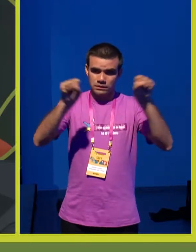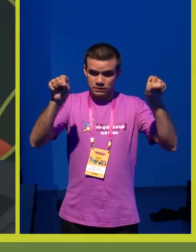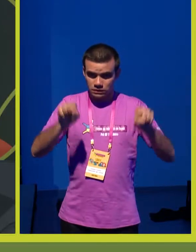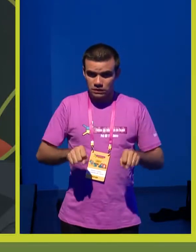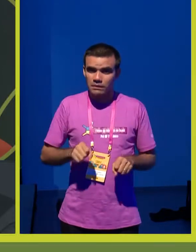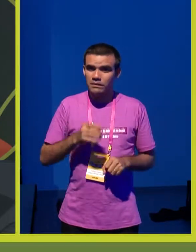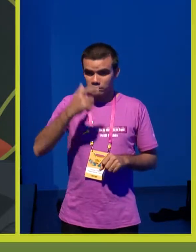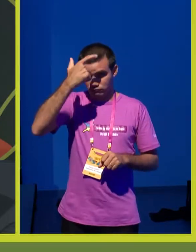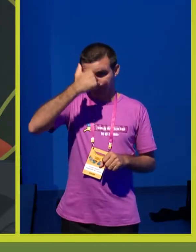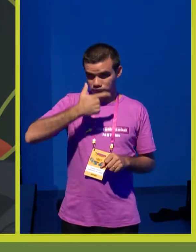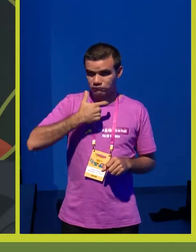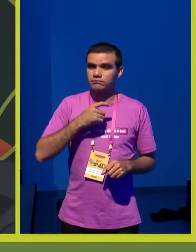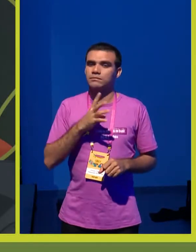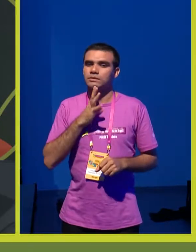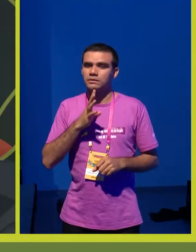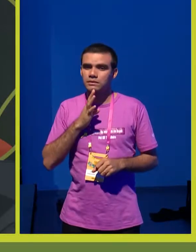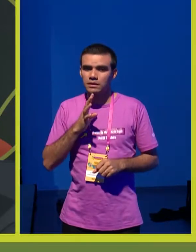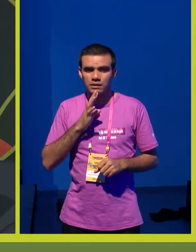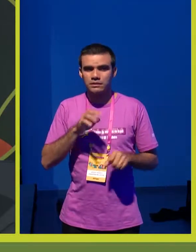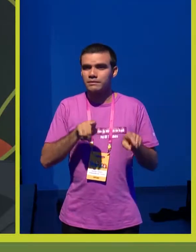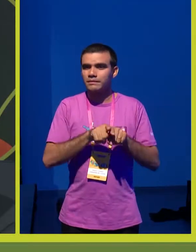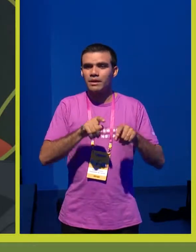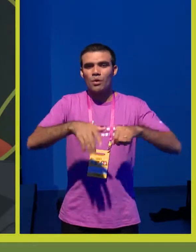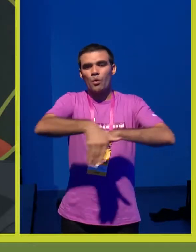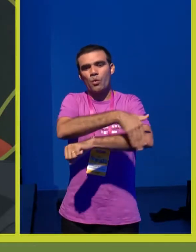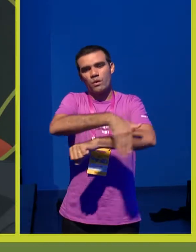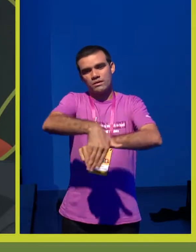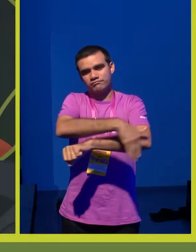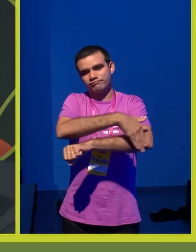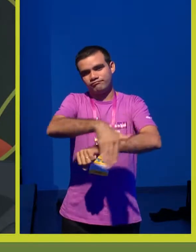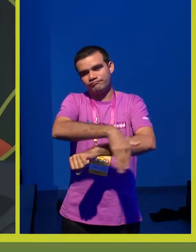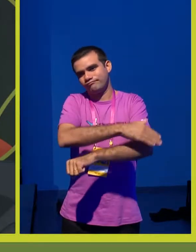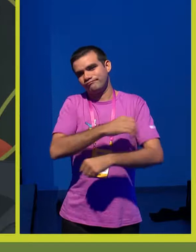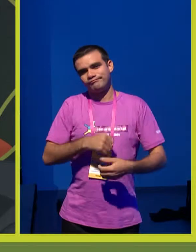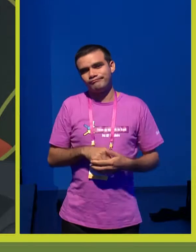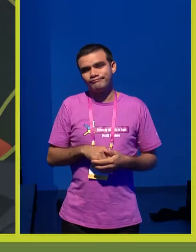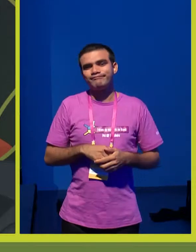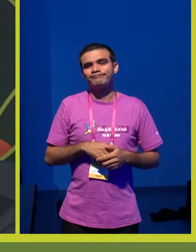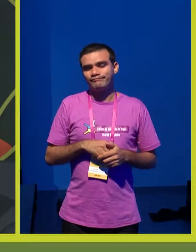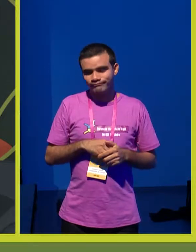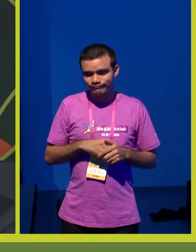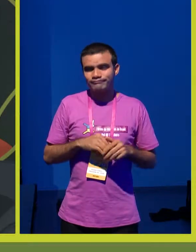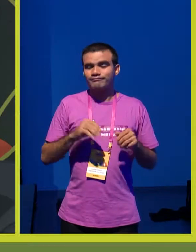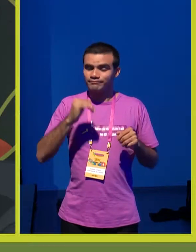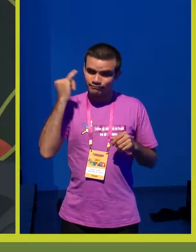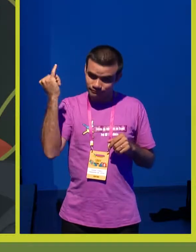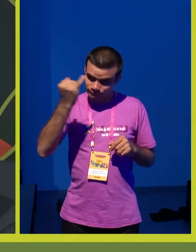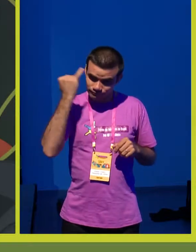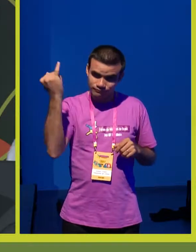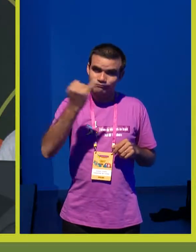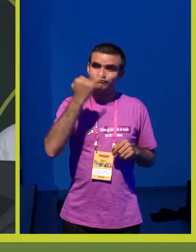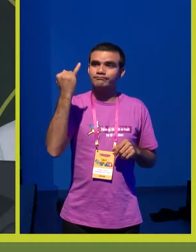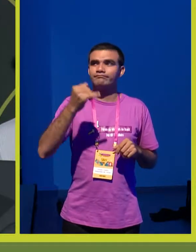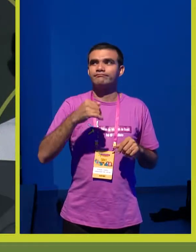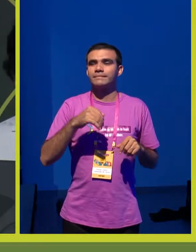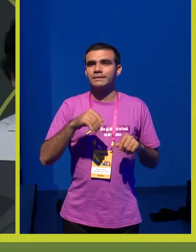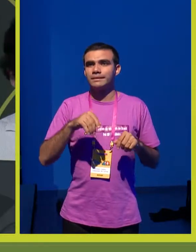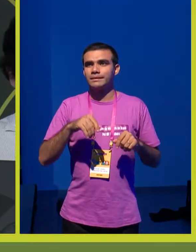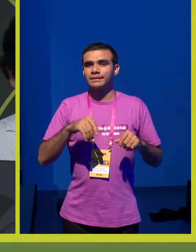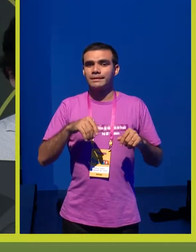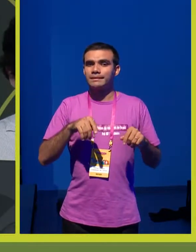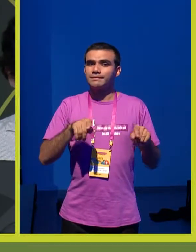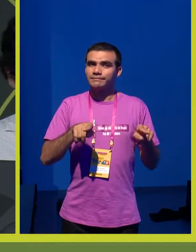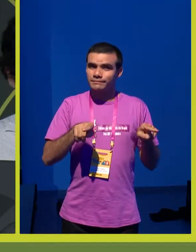reconhecimento facial em espaços públicos o quanto isso é importante o quanto isso